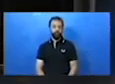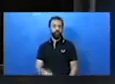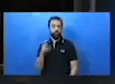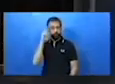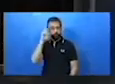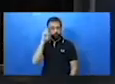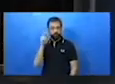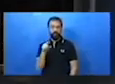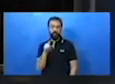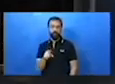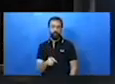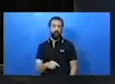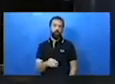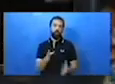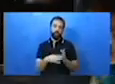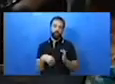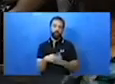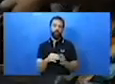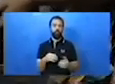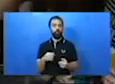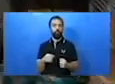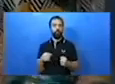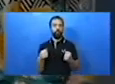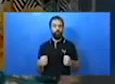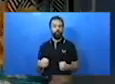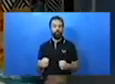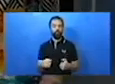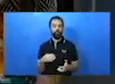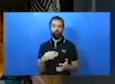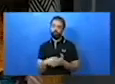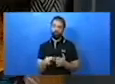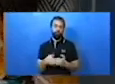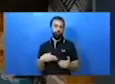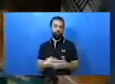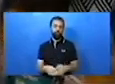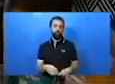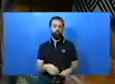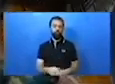Lembrando que você pode pintar qualquer um, desde que seja 8.